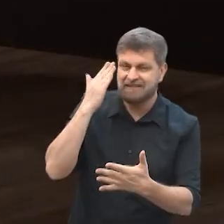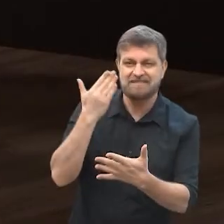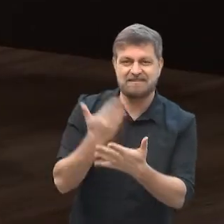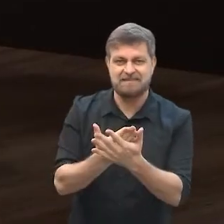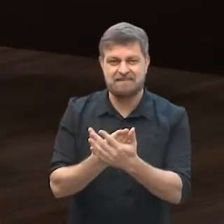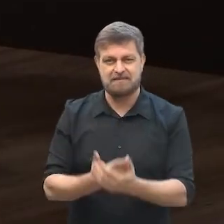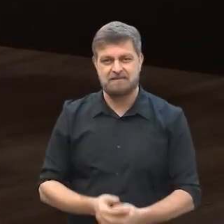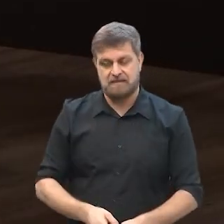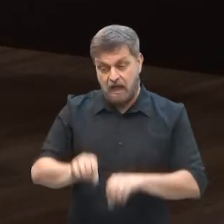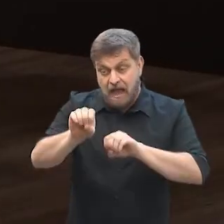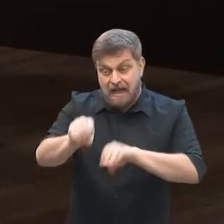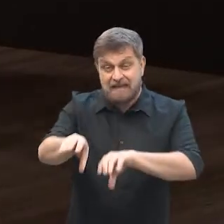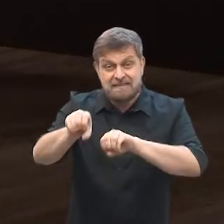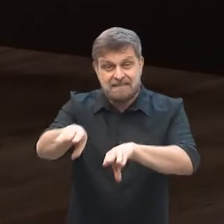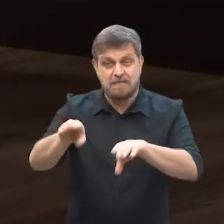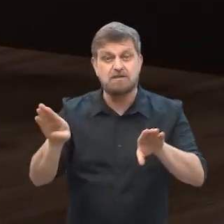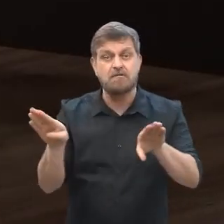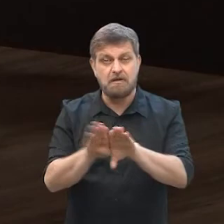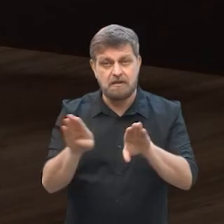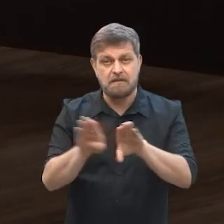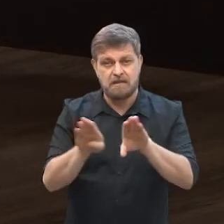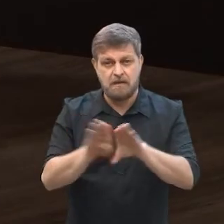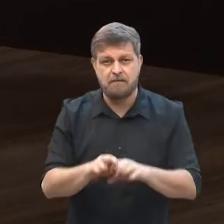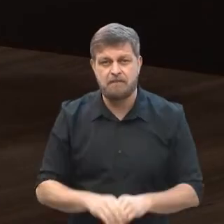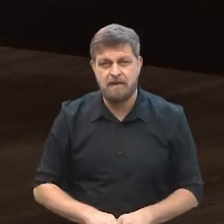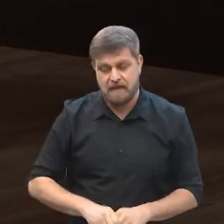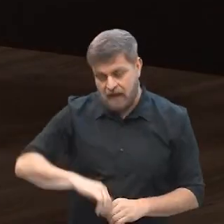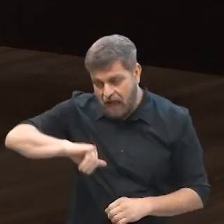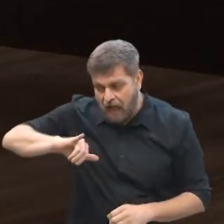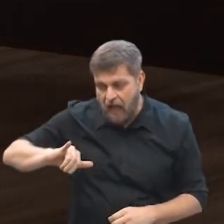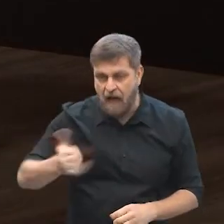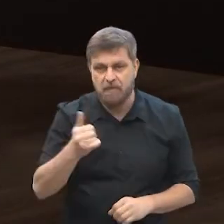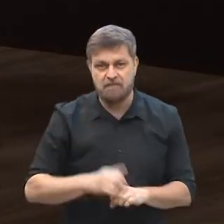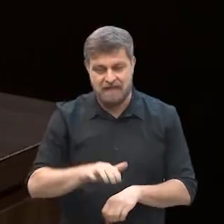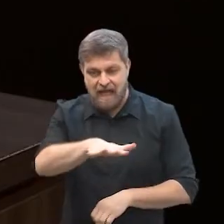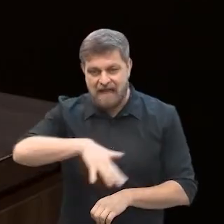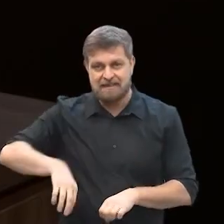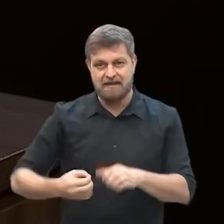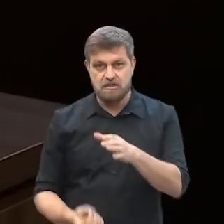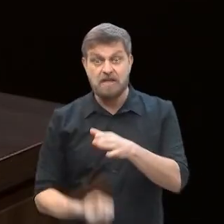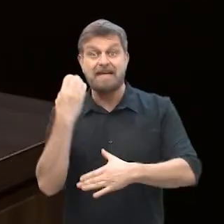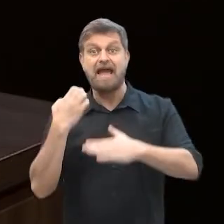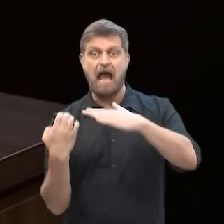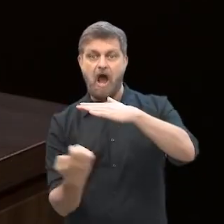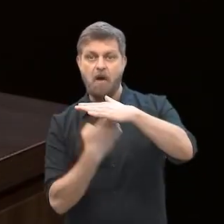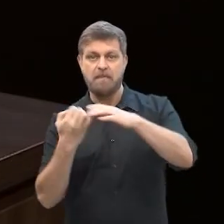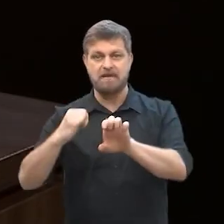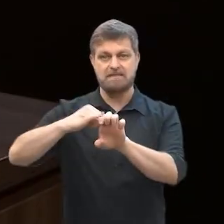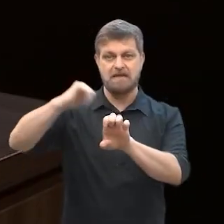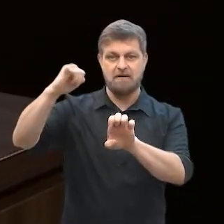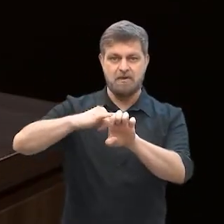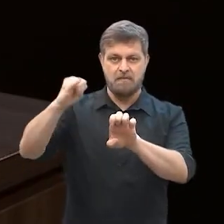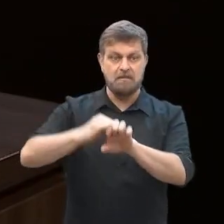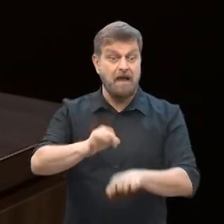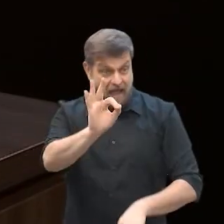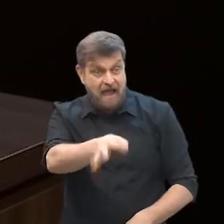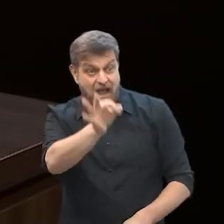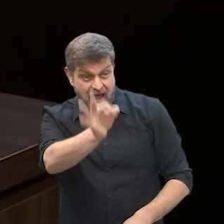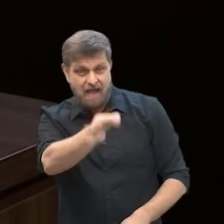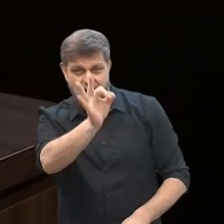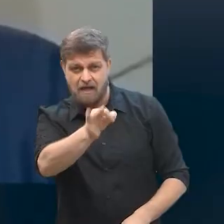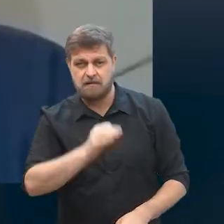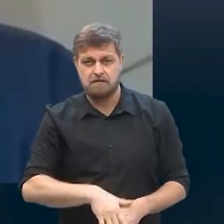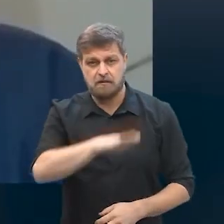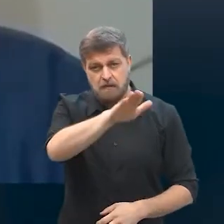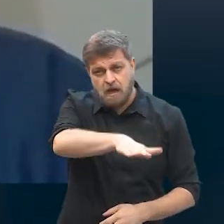certeza ensinamentos que também podem ser aí usados no empreendedorismo. Sem dúvida nenhuma, a